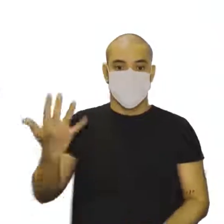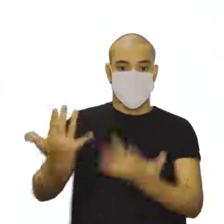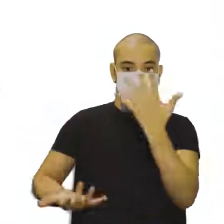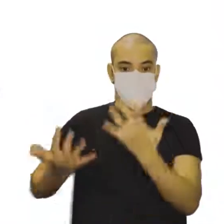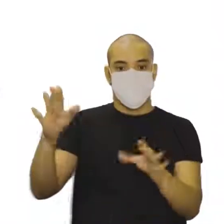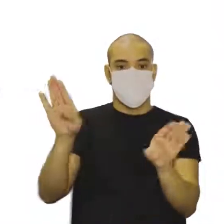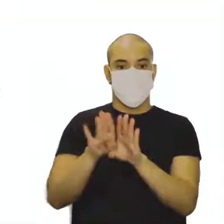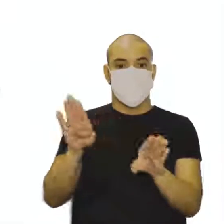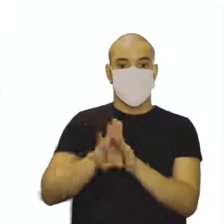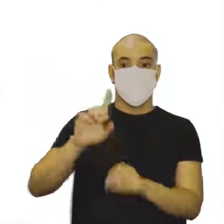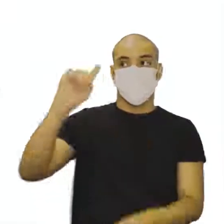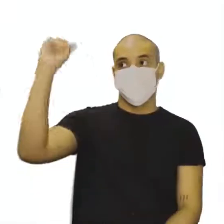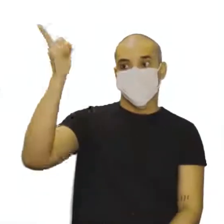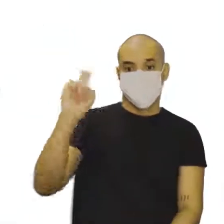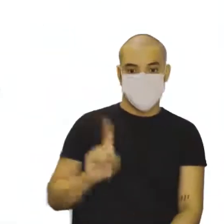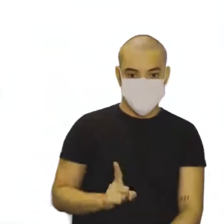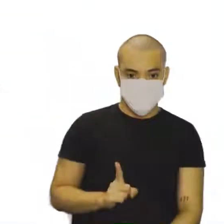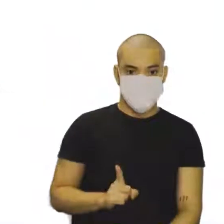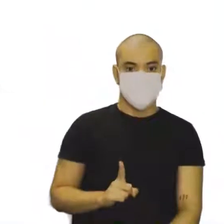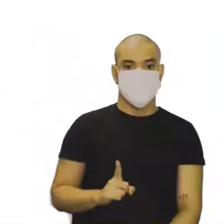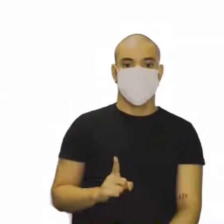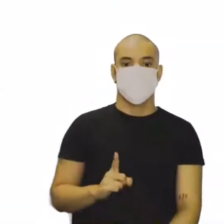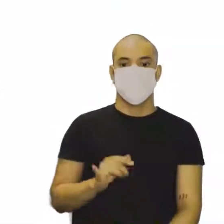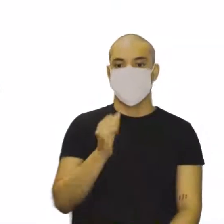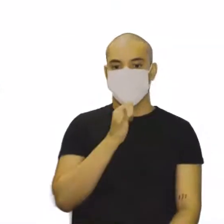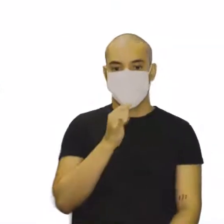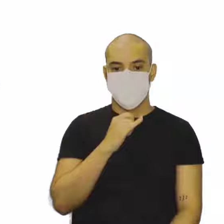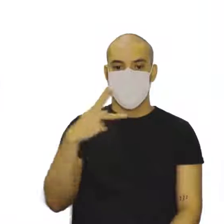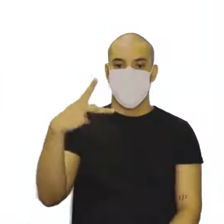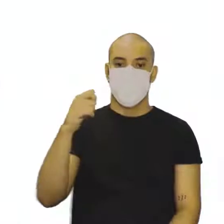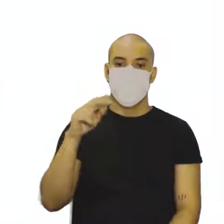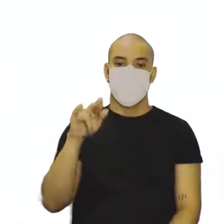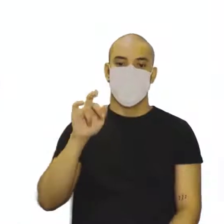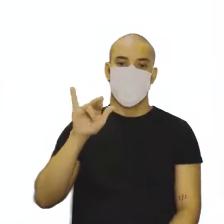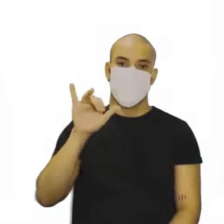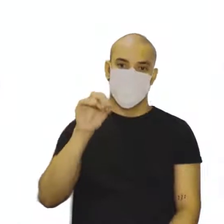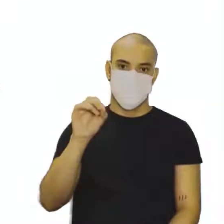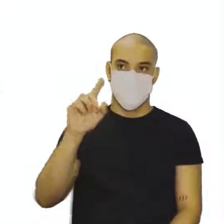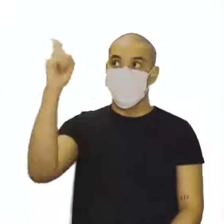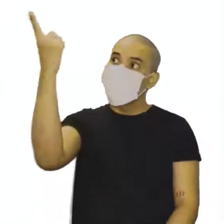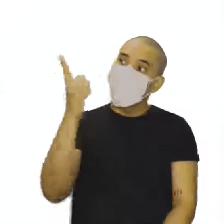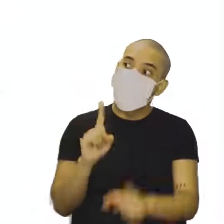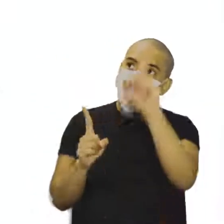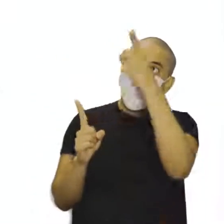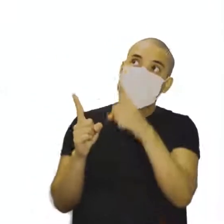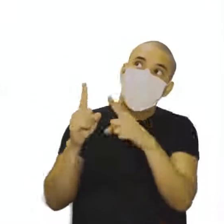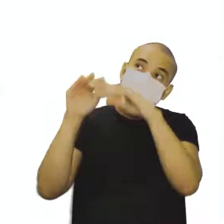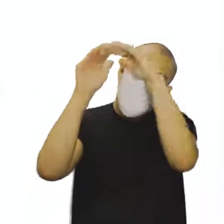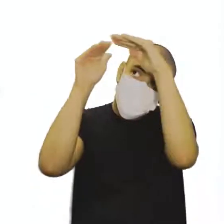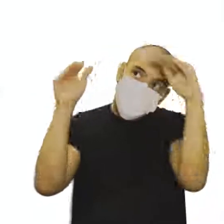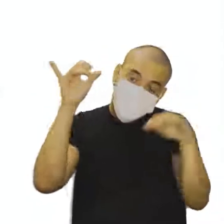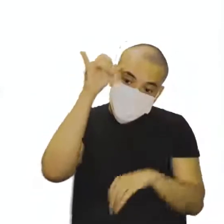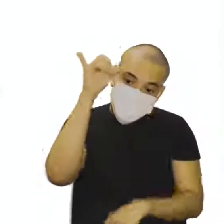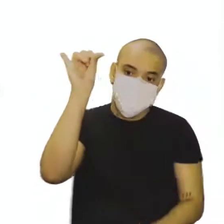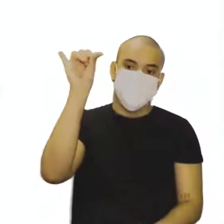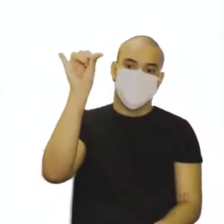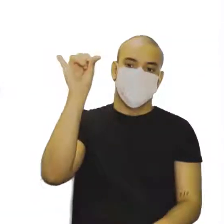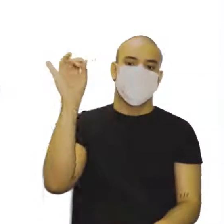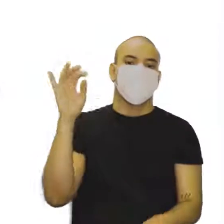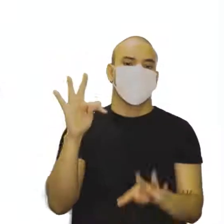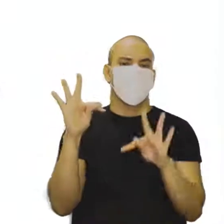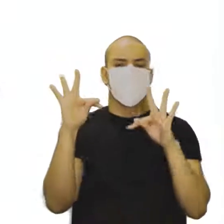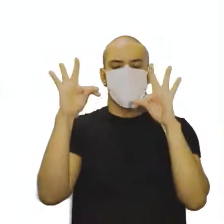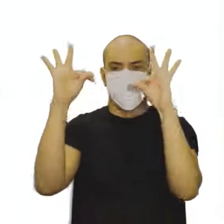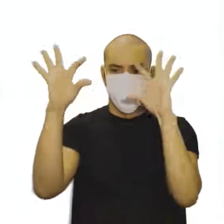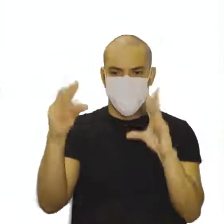descargas atmosféricas, surtos de manobra, que são os para-raios, tá, pessoal? Então, tudo isso daqui